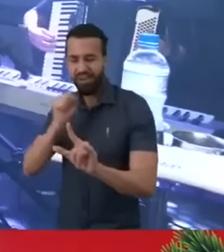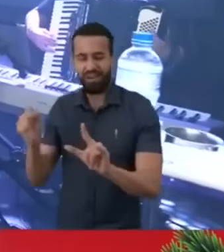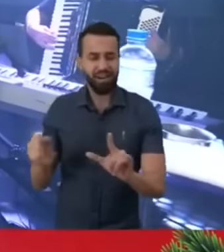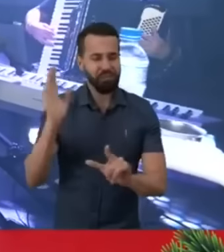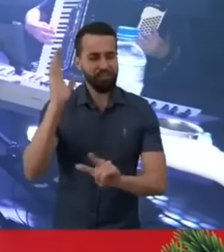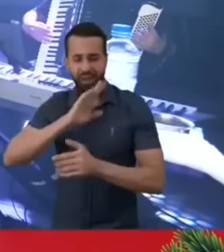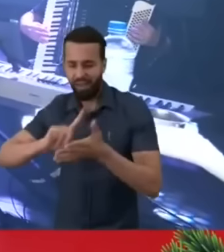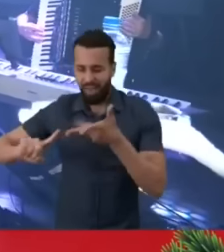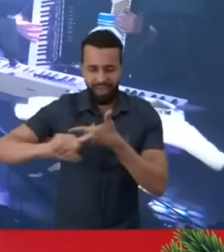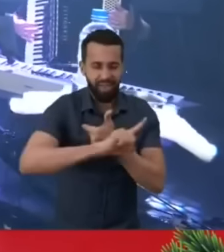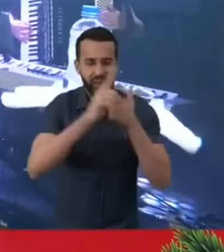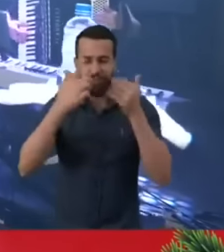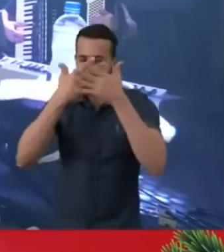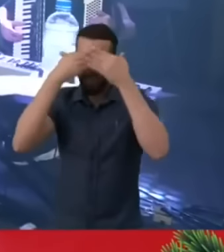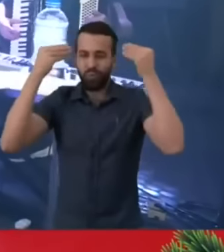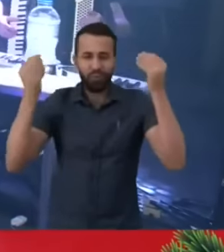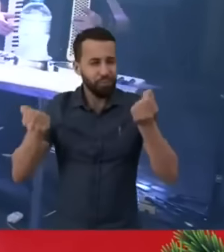mal.